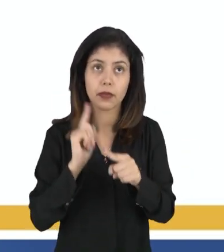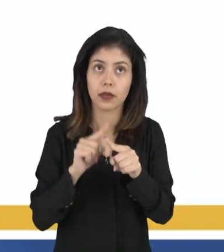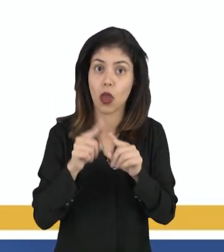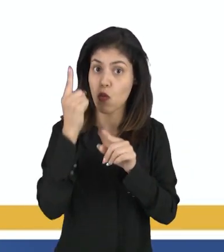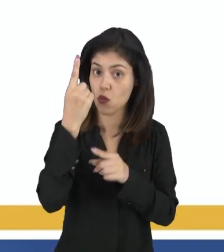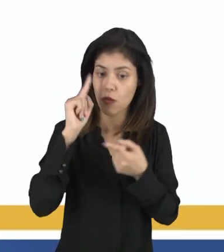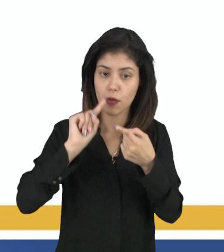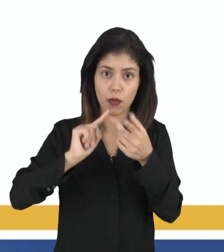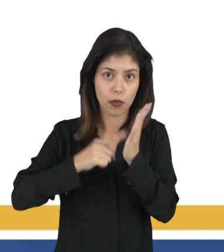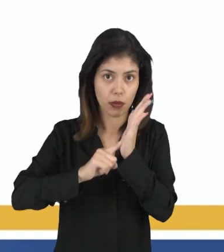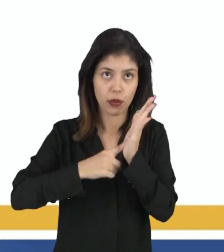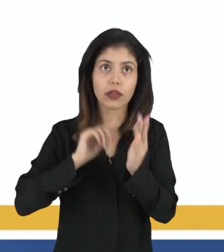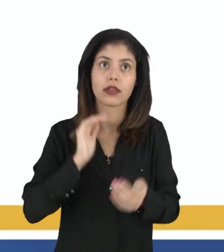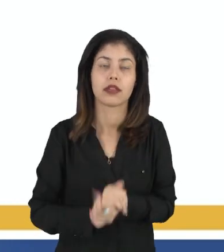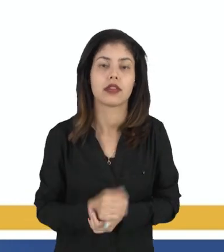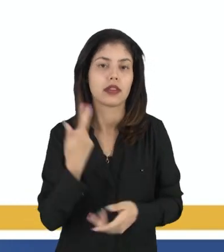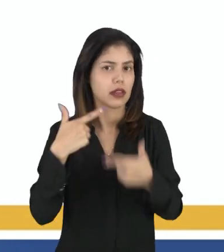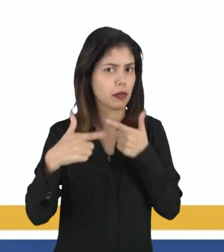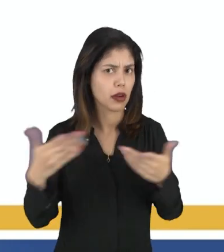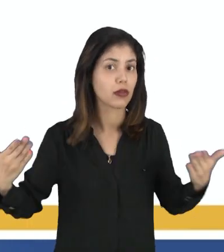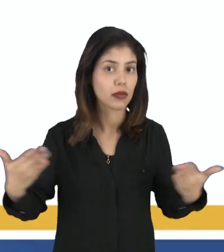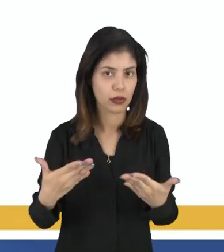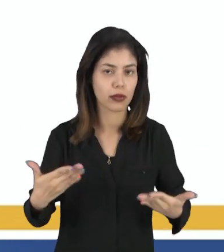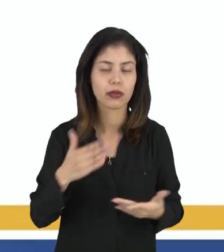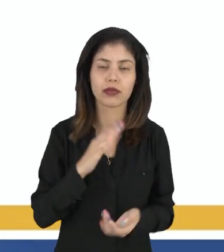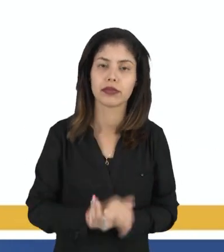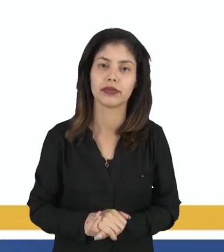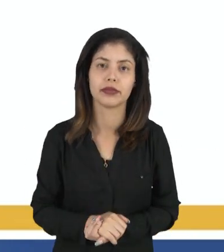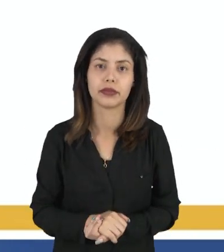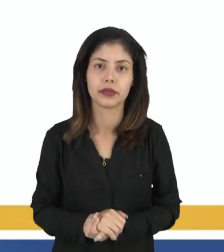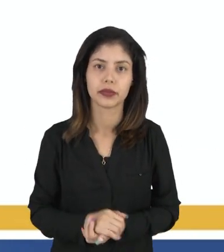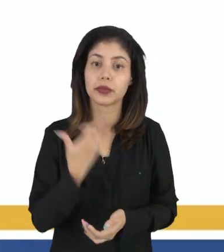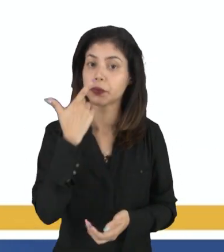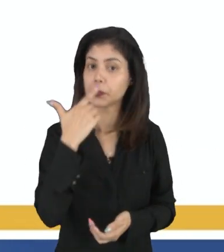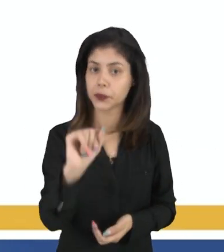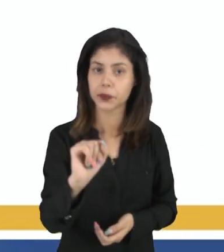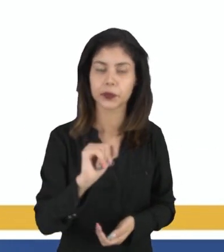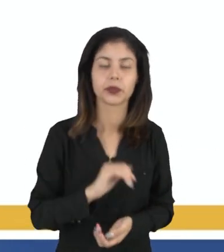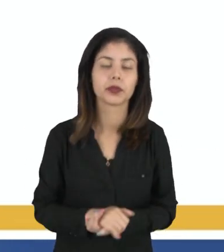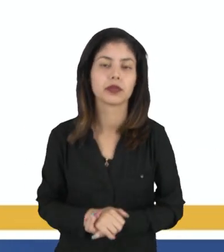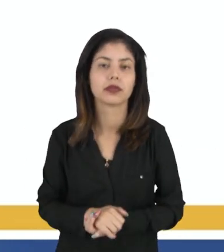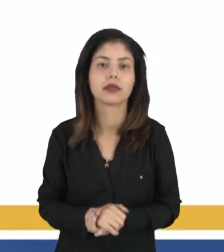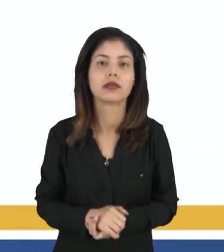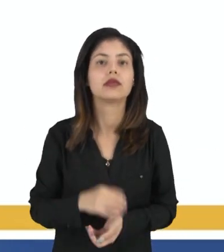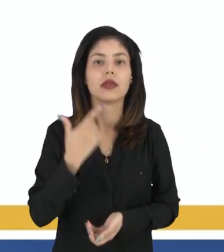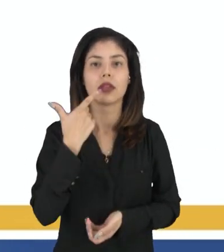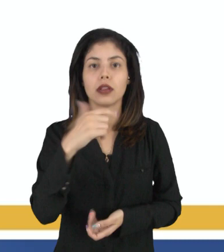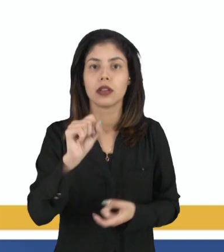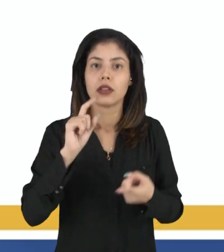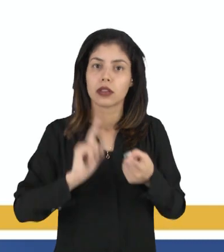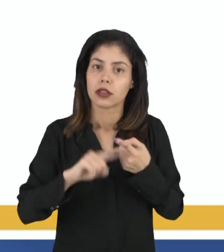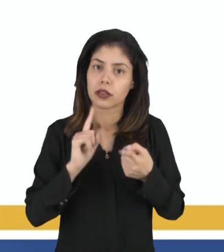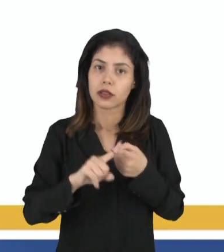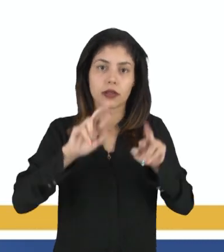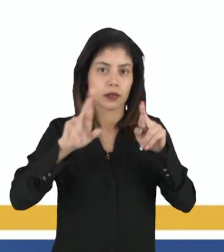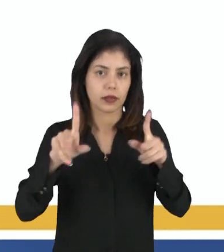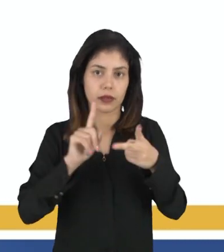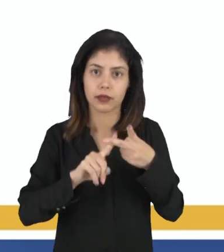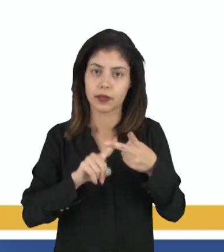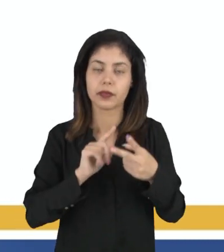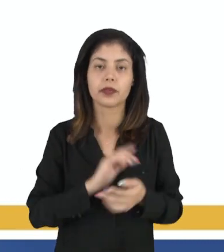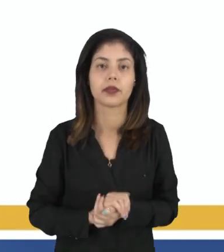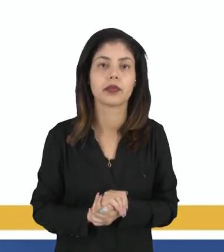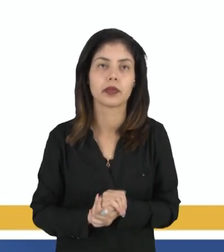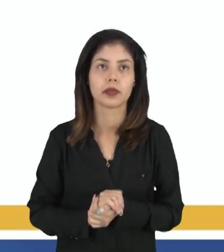em um ponto. O ponto que estamos trabalhando hoje, gente, é na linguagem. A linguagem da primeira difere da